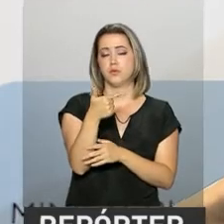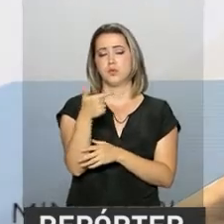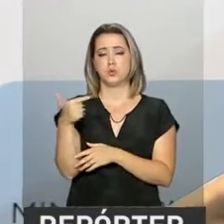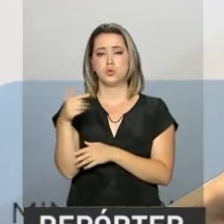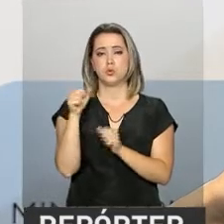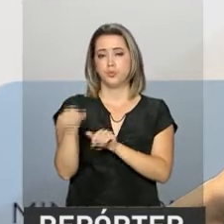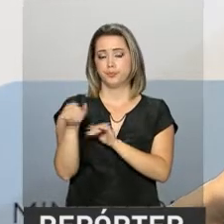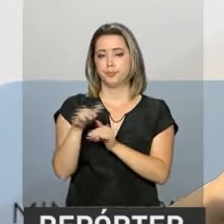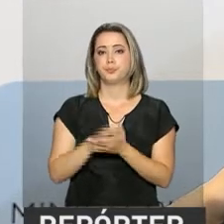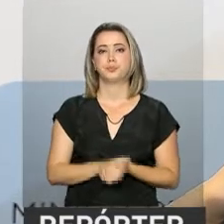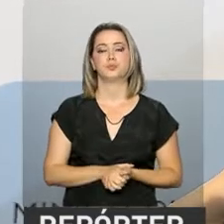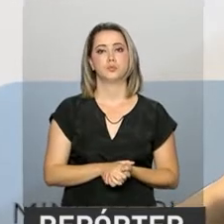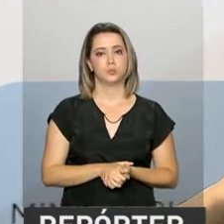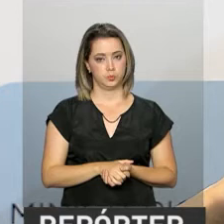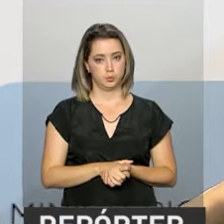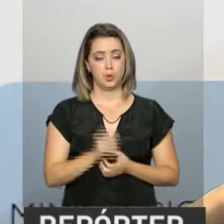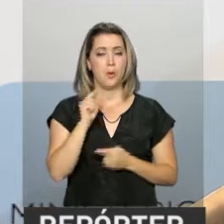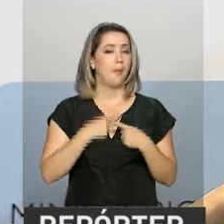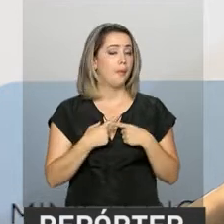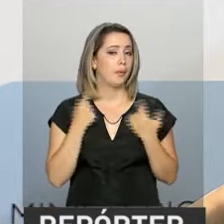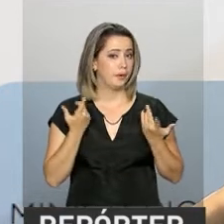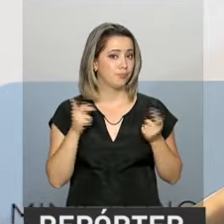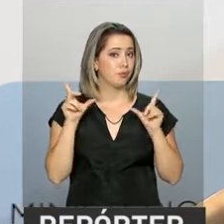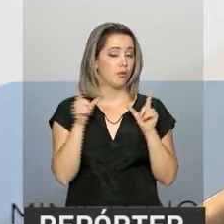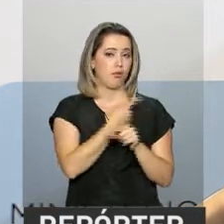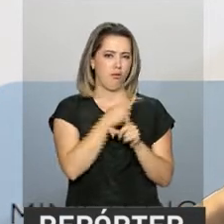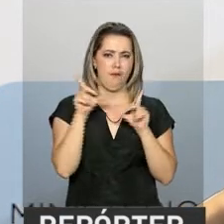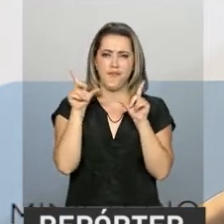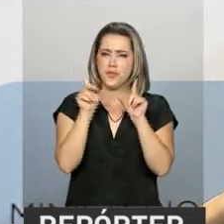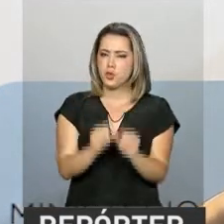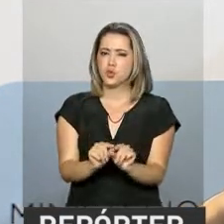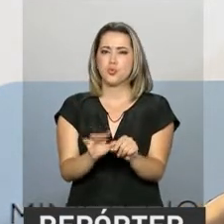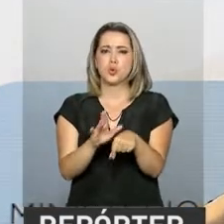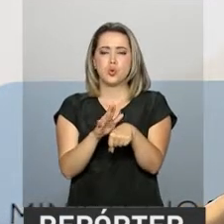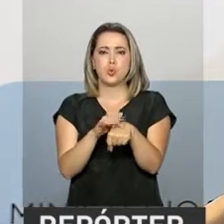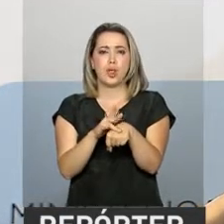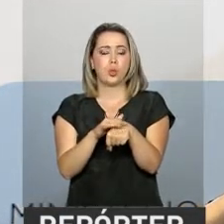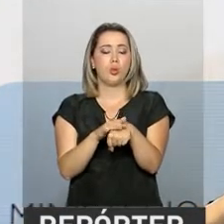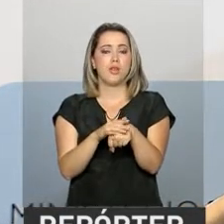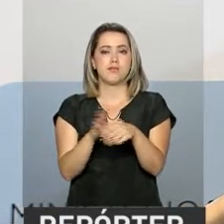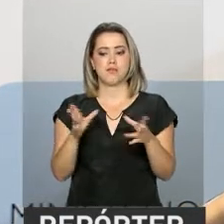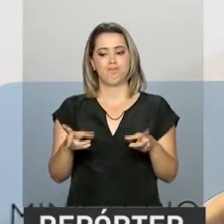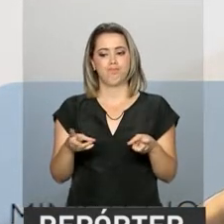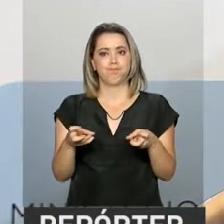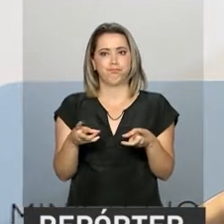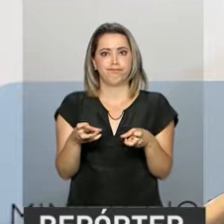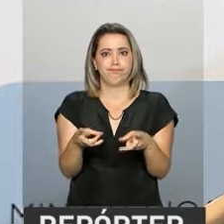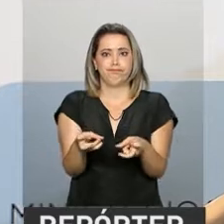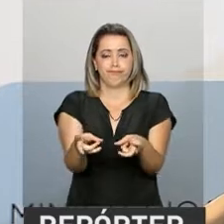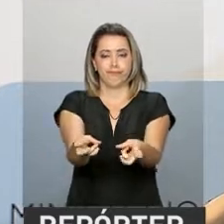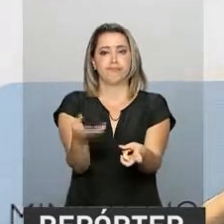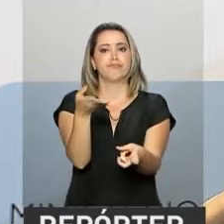vacina ajuda a reduzir os casos de câncer nessas nas pessoas organizadas então é mobilizar a